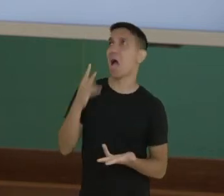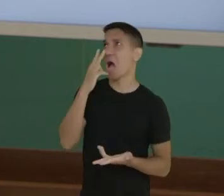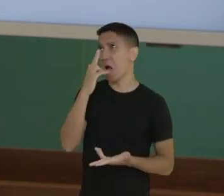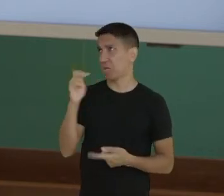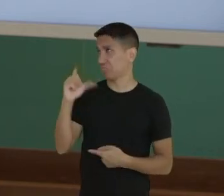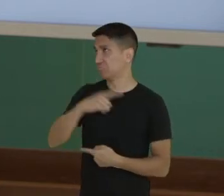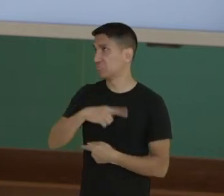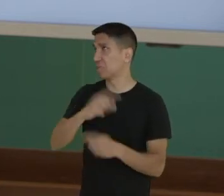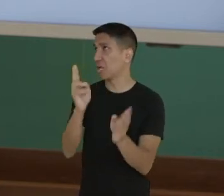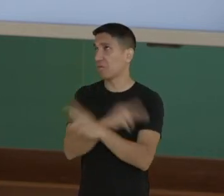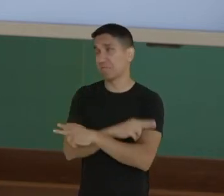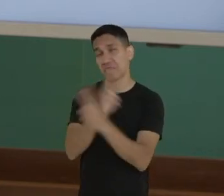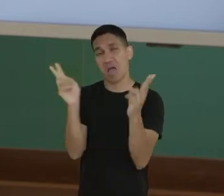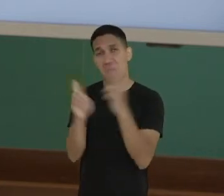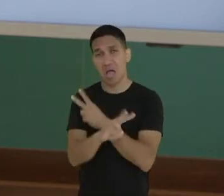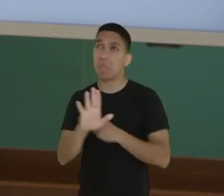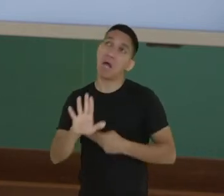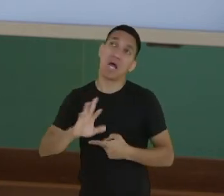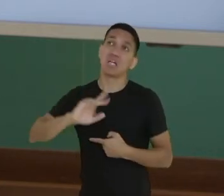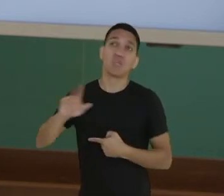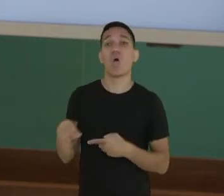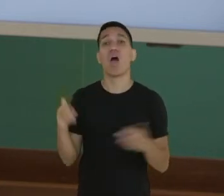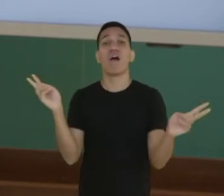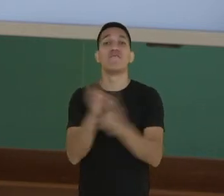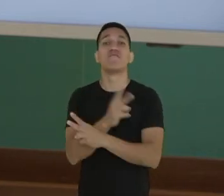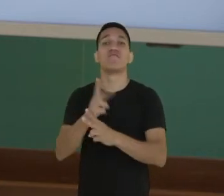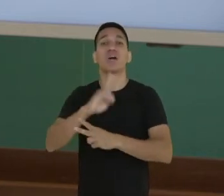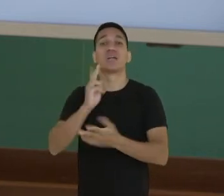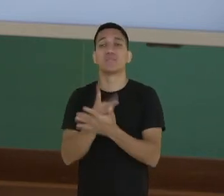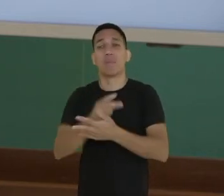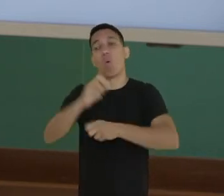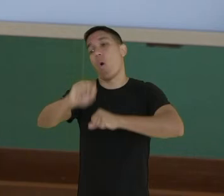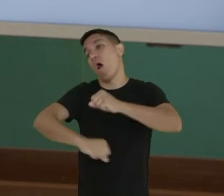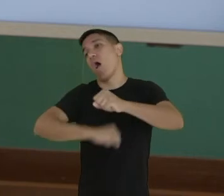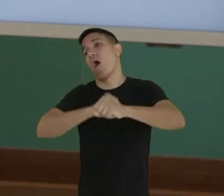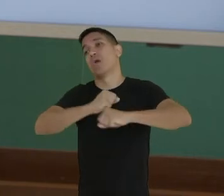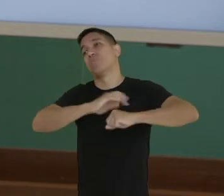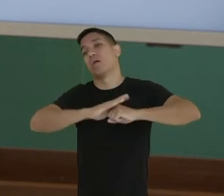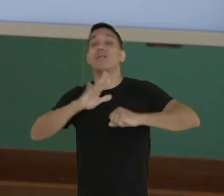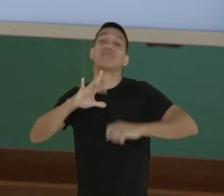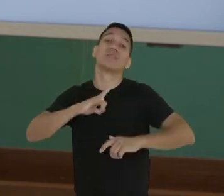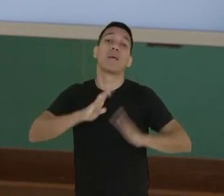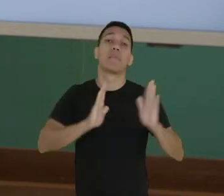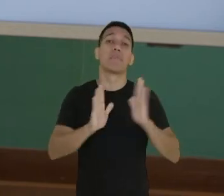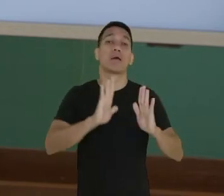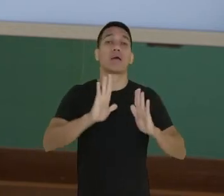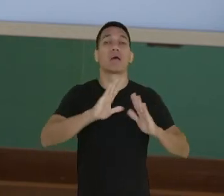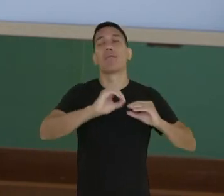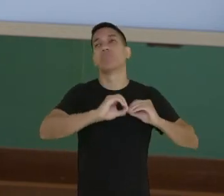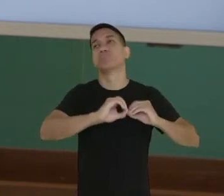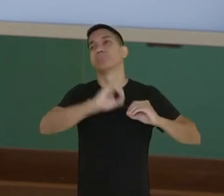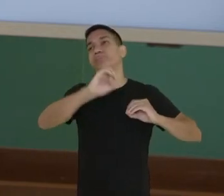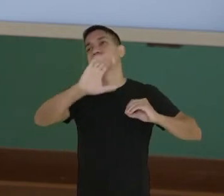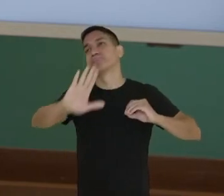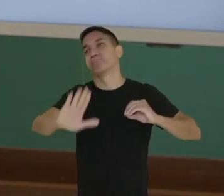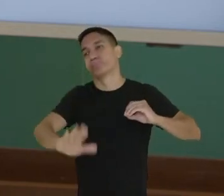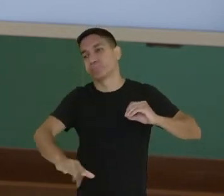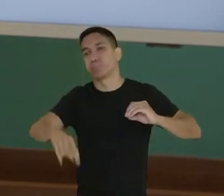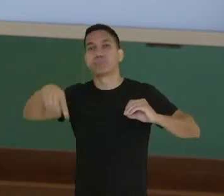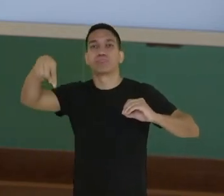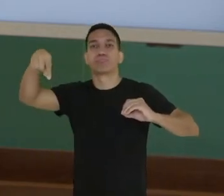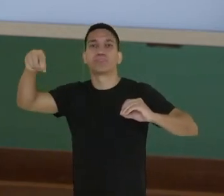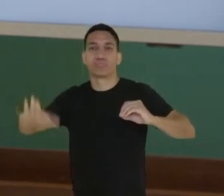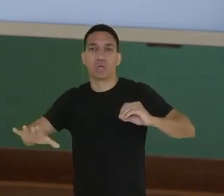professor. Mas não é aquele vento durante o ano inteiro, certo? Tem períodos, então isso muitas vezes inviabiliza a produção de